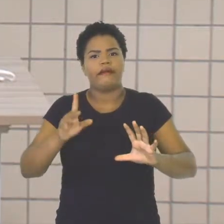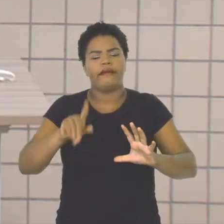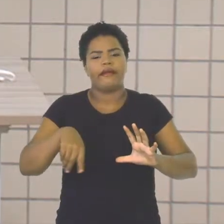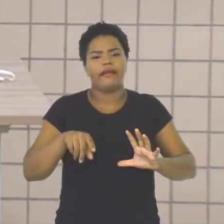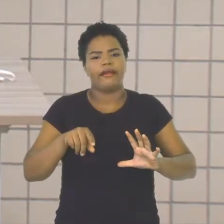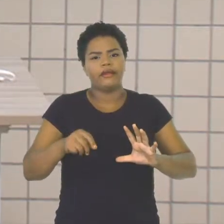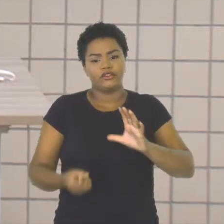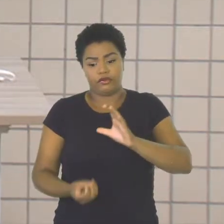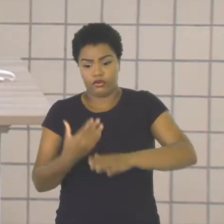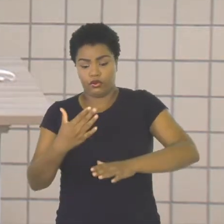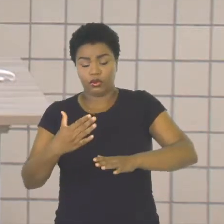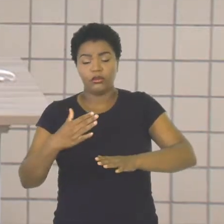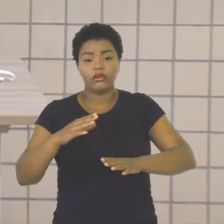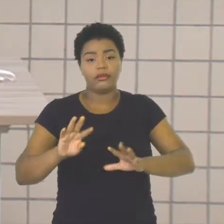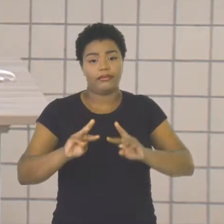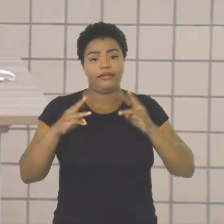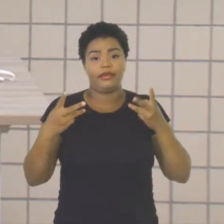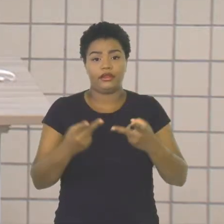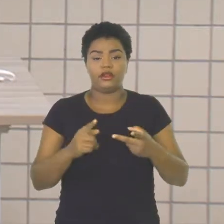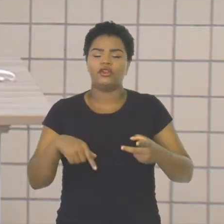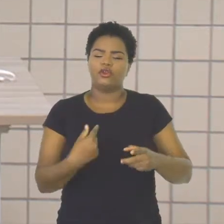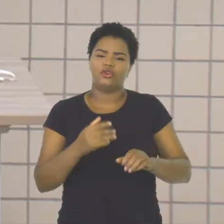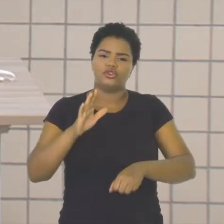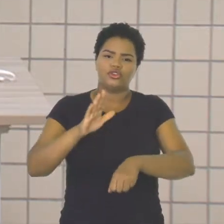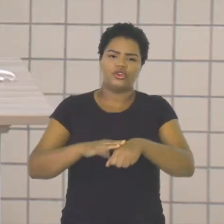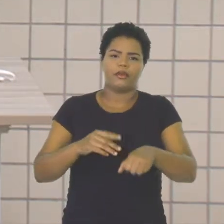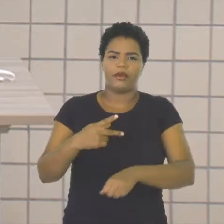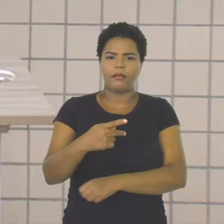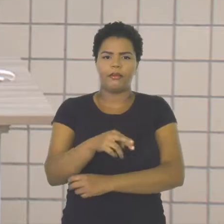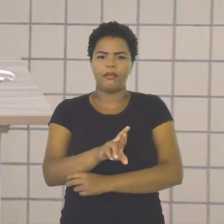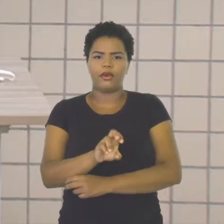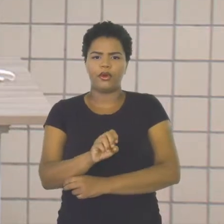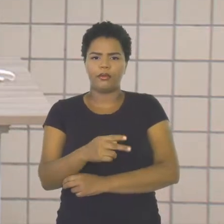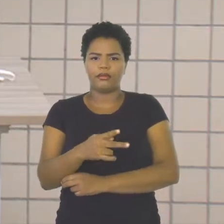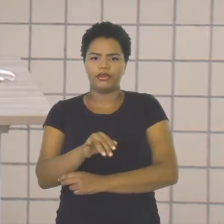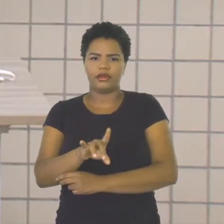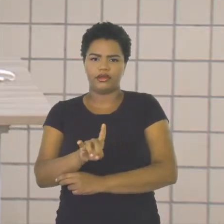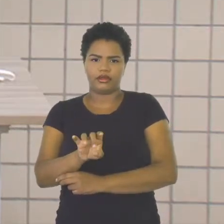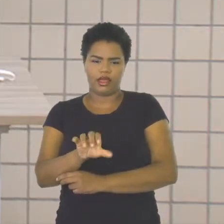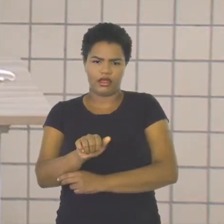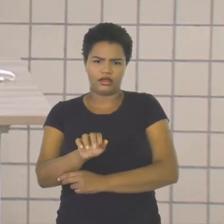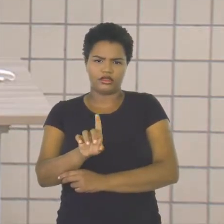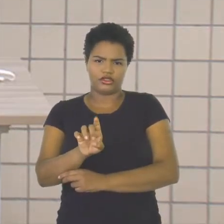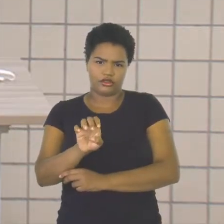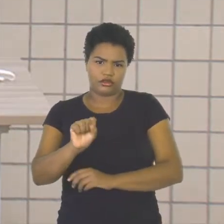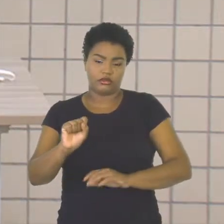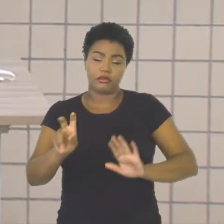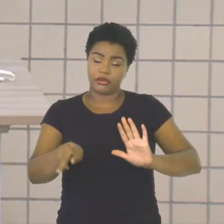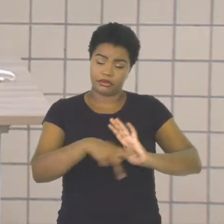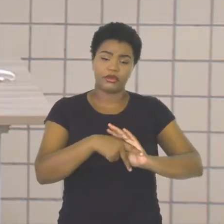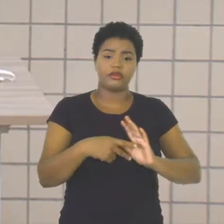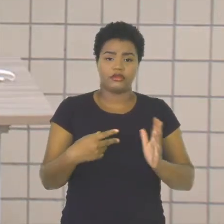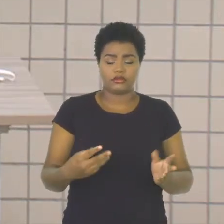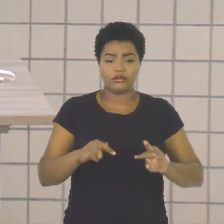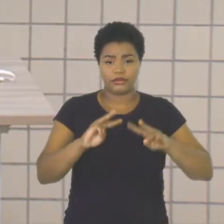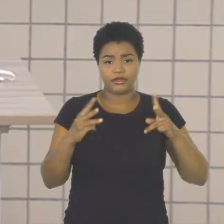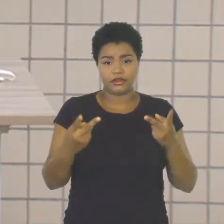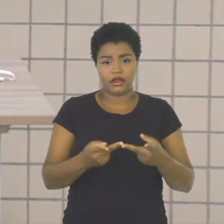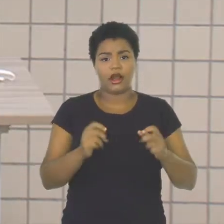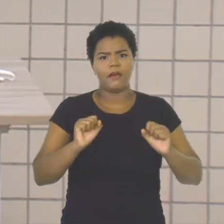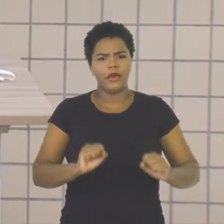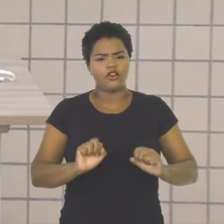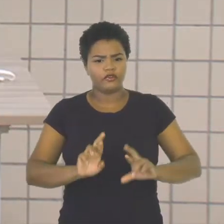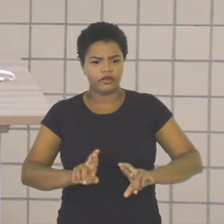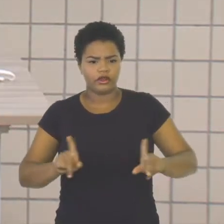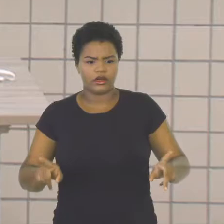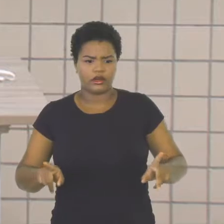da matéria, nós chamamos de propriedades da matéria. E essas propriedades, elas podem ser diferenciadas